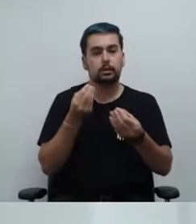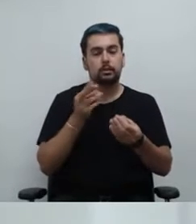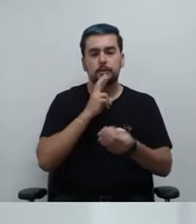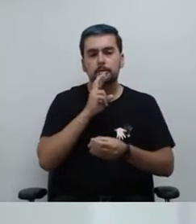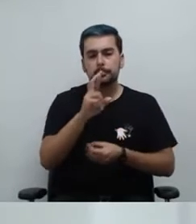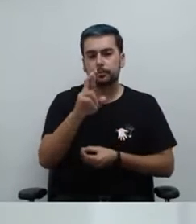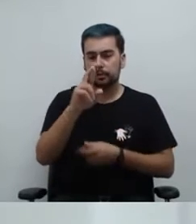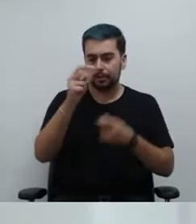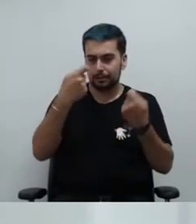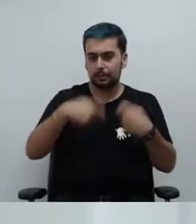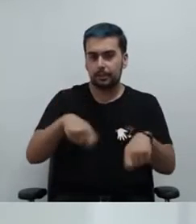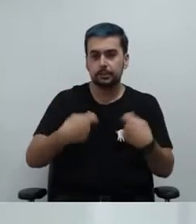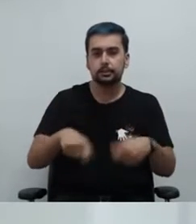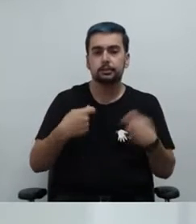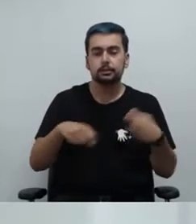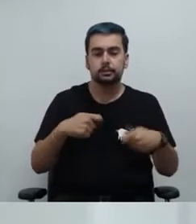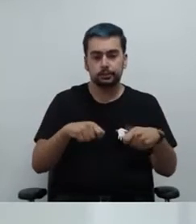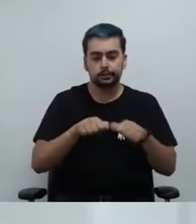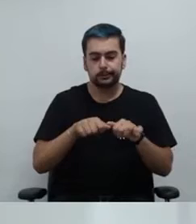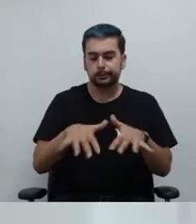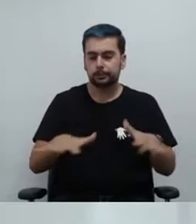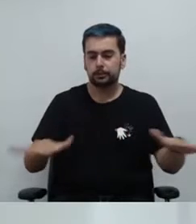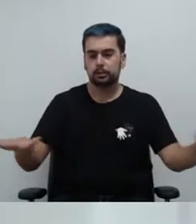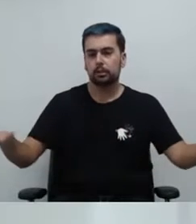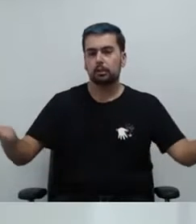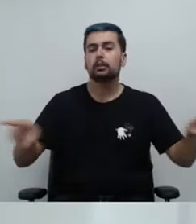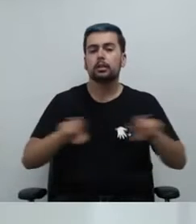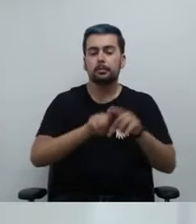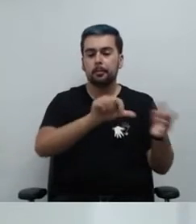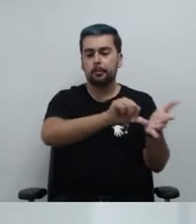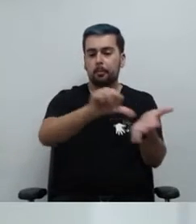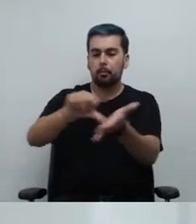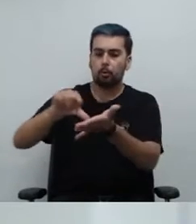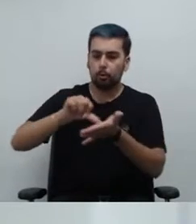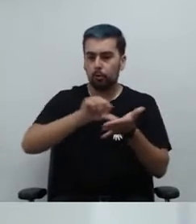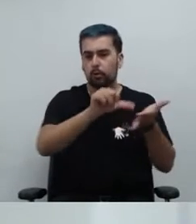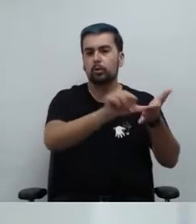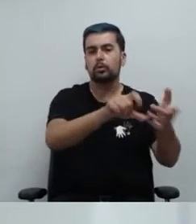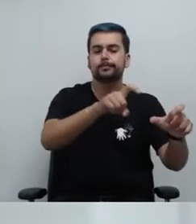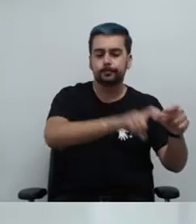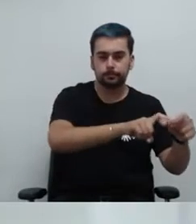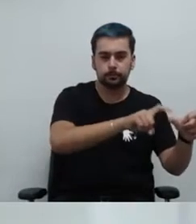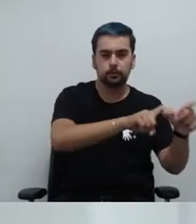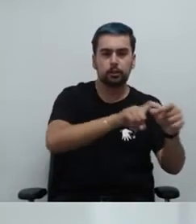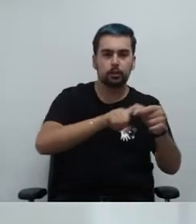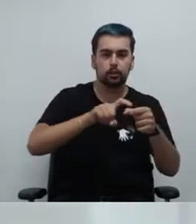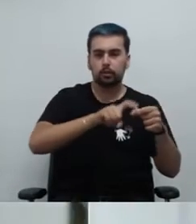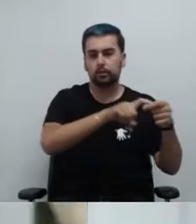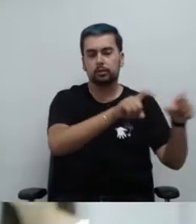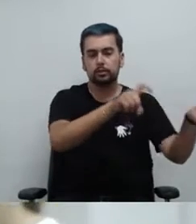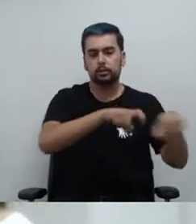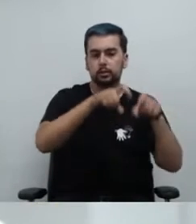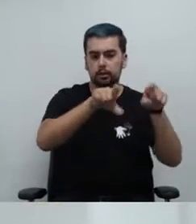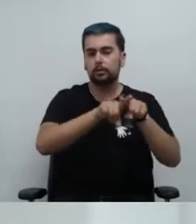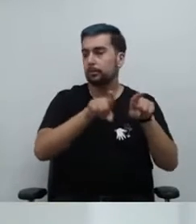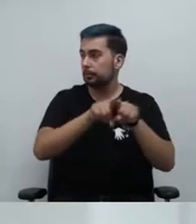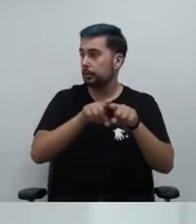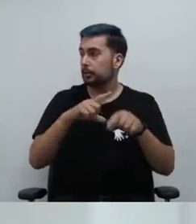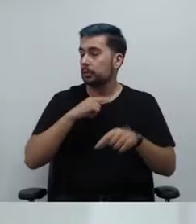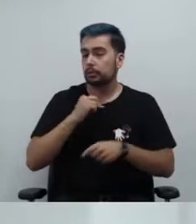resposta à necessidade de capilarização e interiorização da Defensoria Pública, de se atingir um número maior de